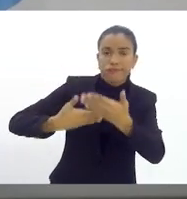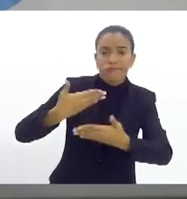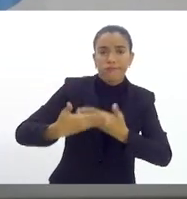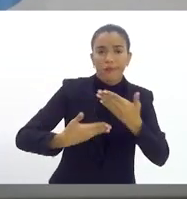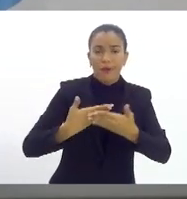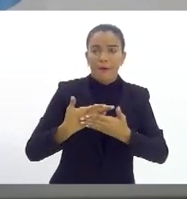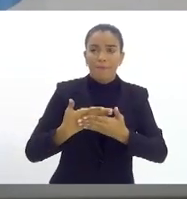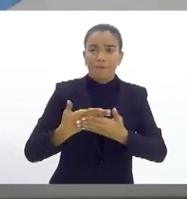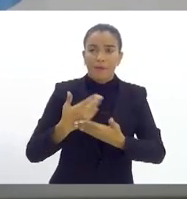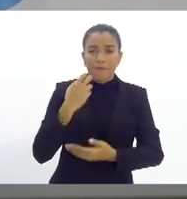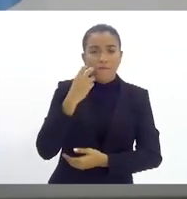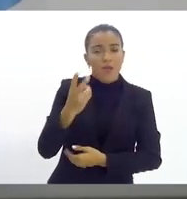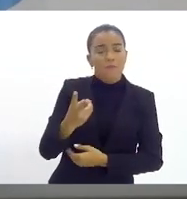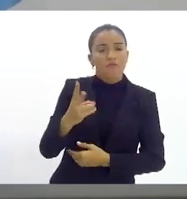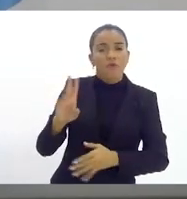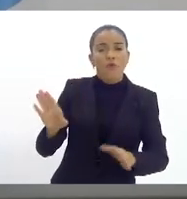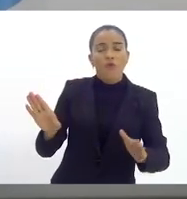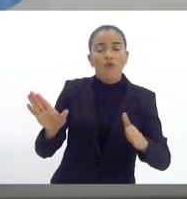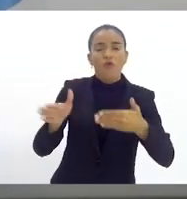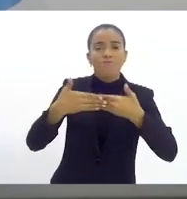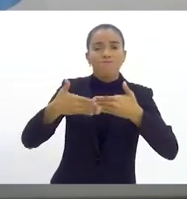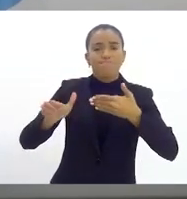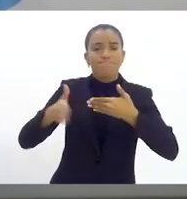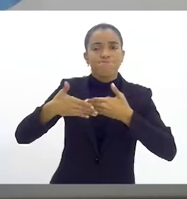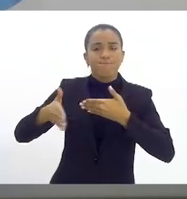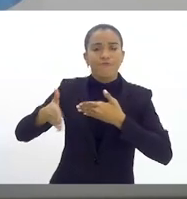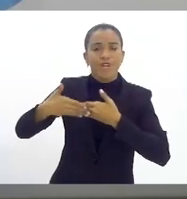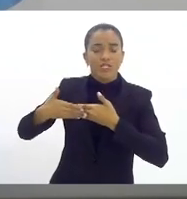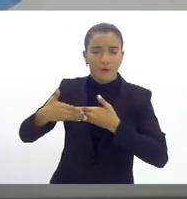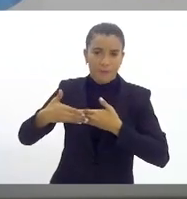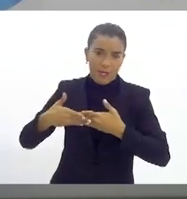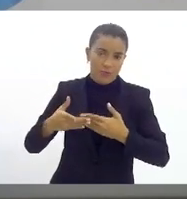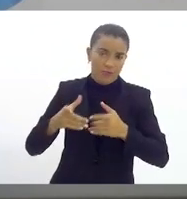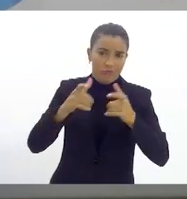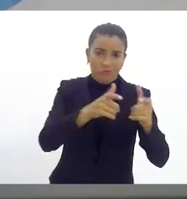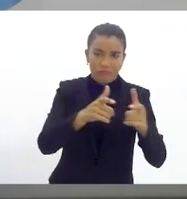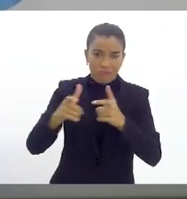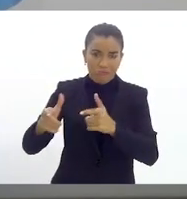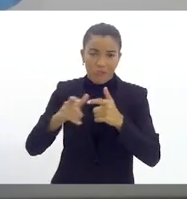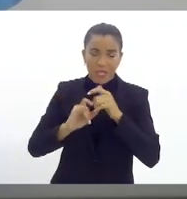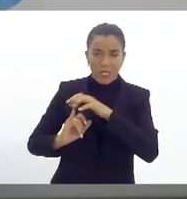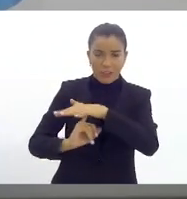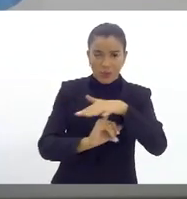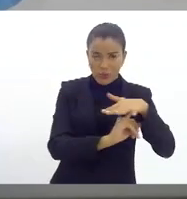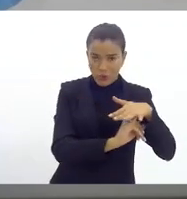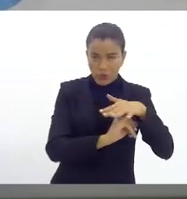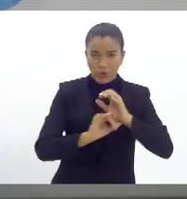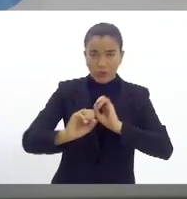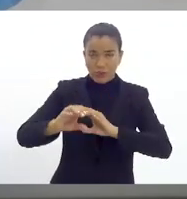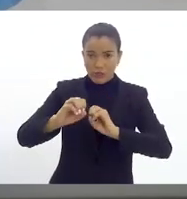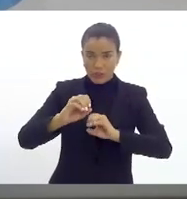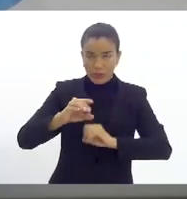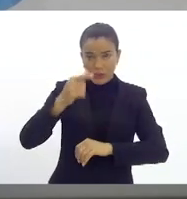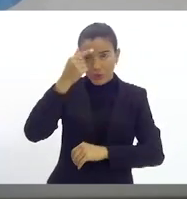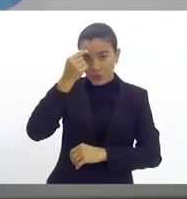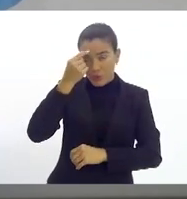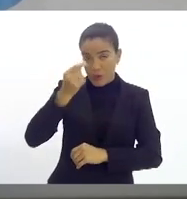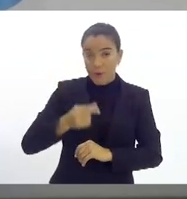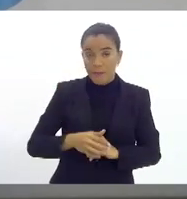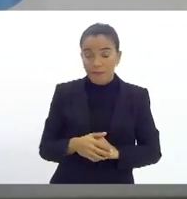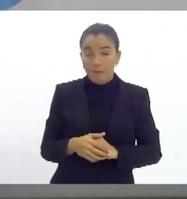fechamento dessas instituições o desmantelamento delas é a passagem da gestão